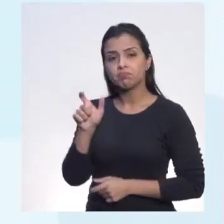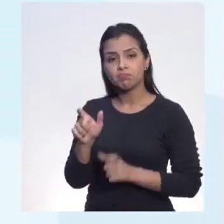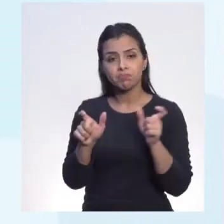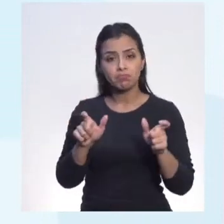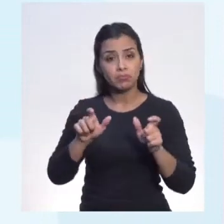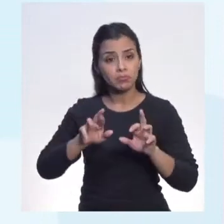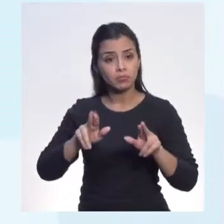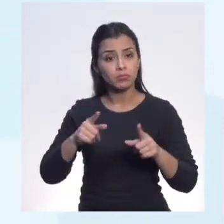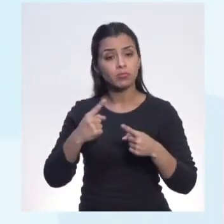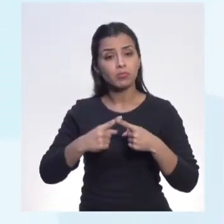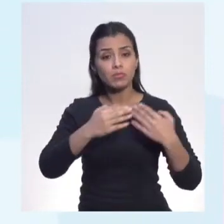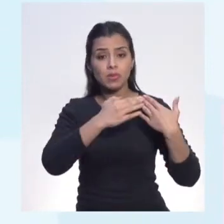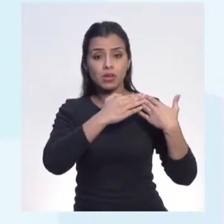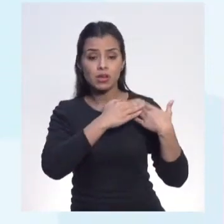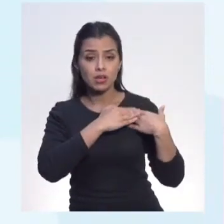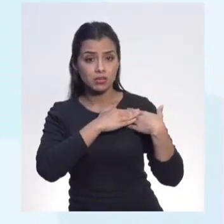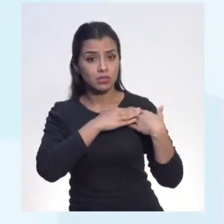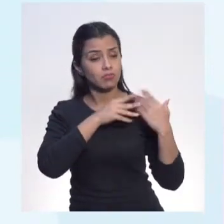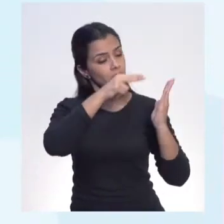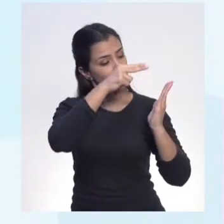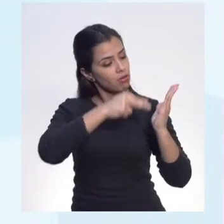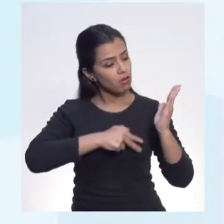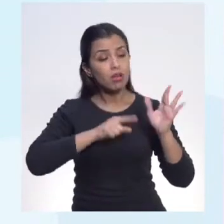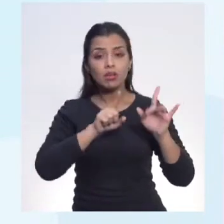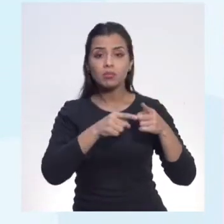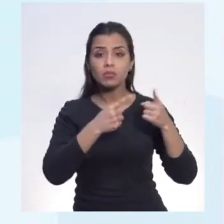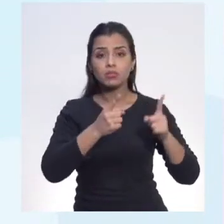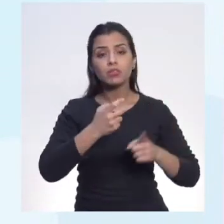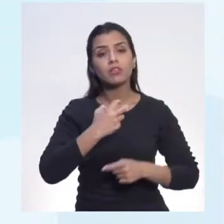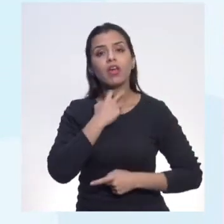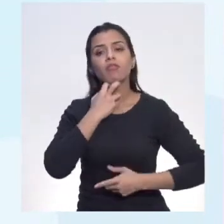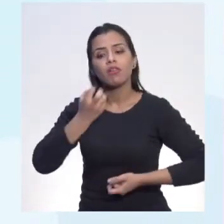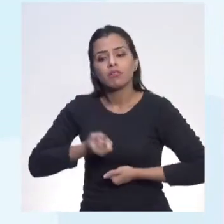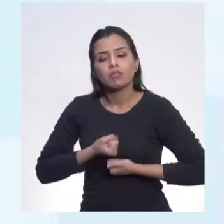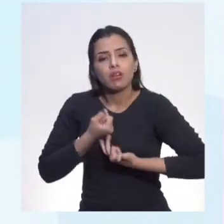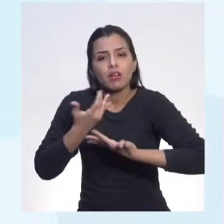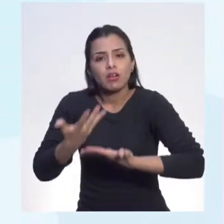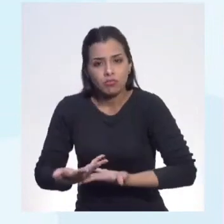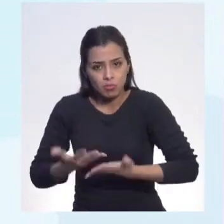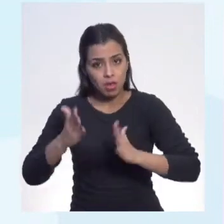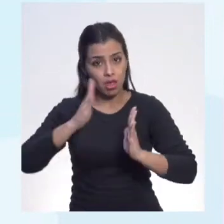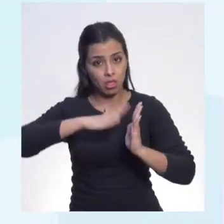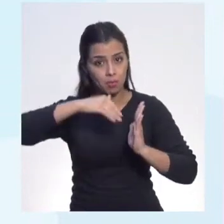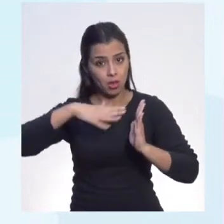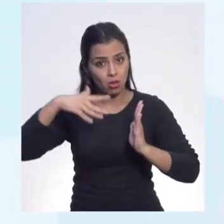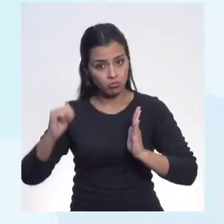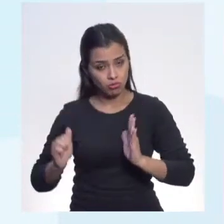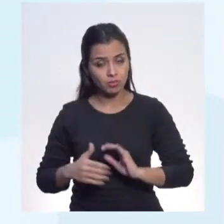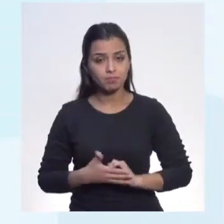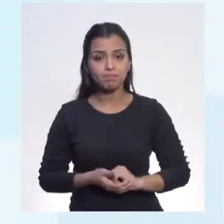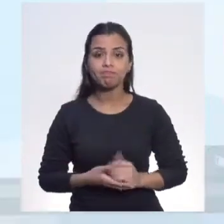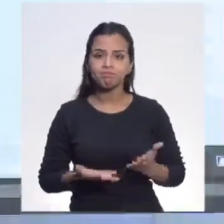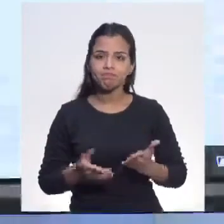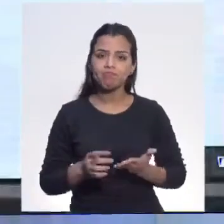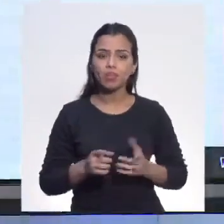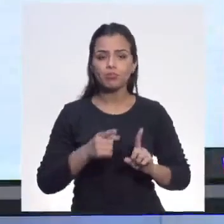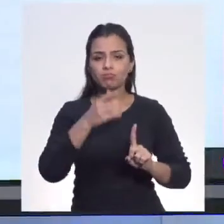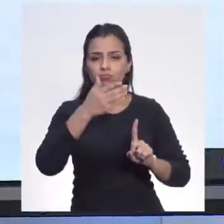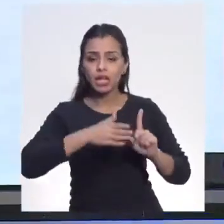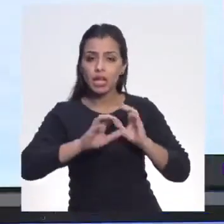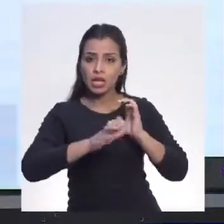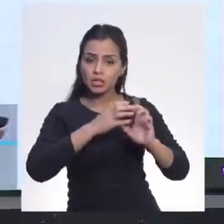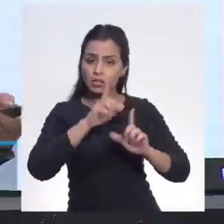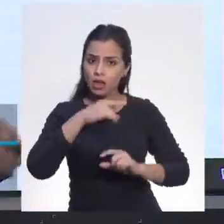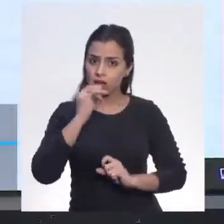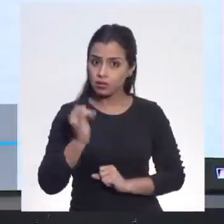o responsável por interpretar as letras das canções, emprestando sua voz e sentimentos à melodia. Então, os cantores aí são fundamentais, né?